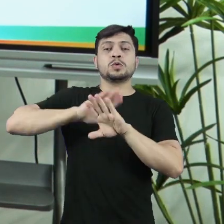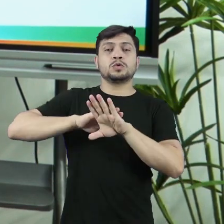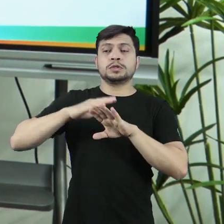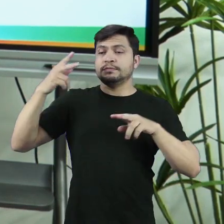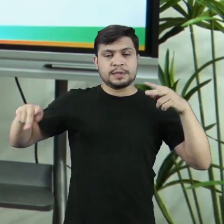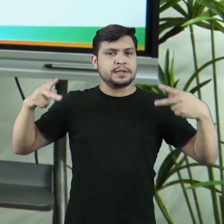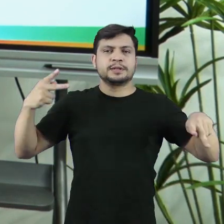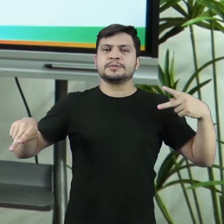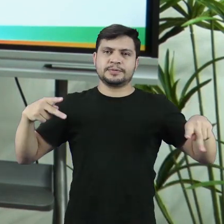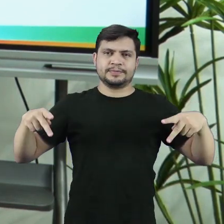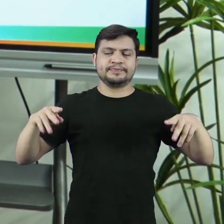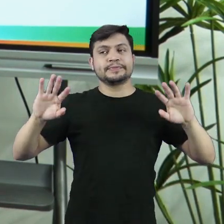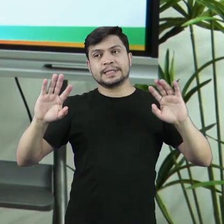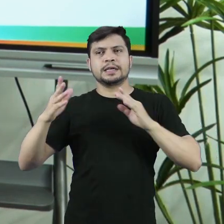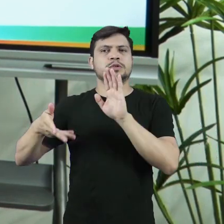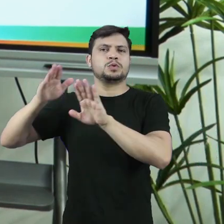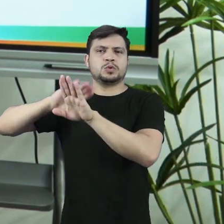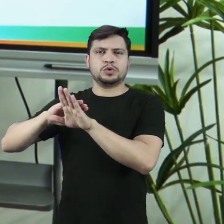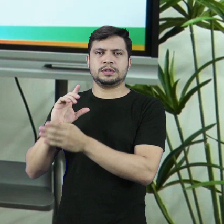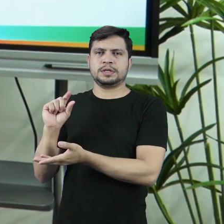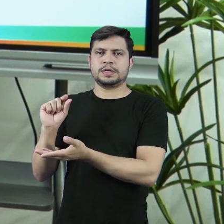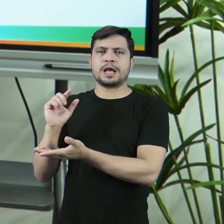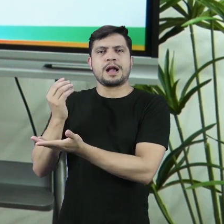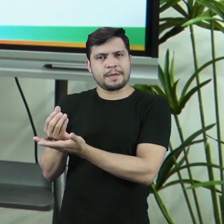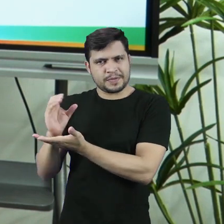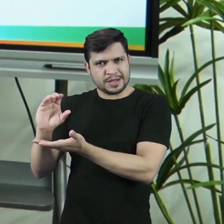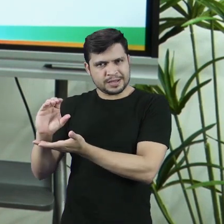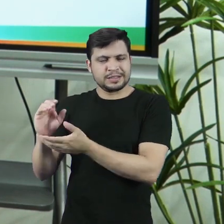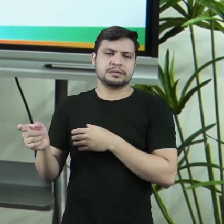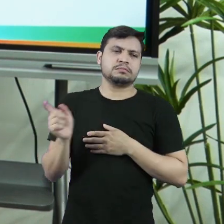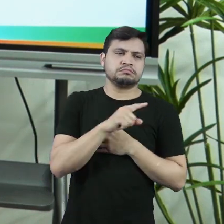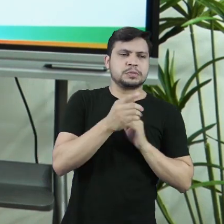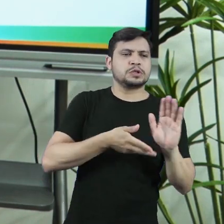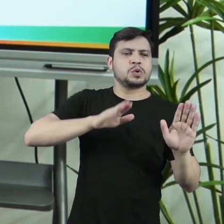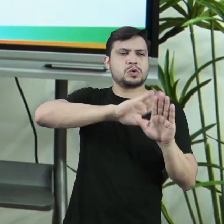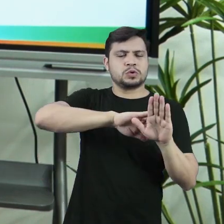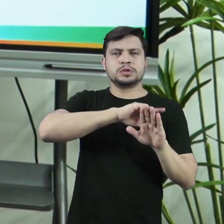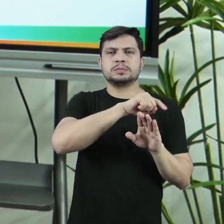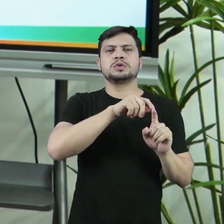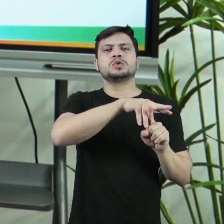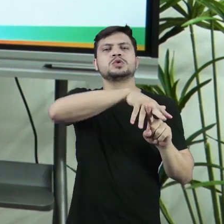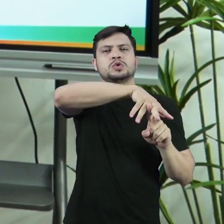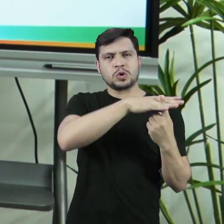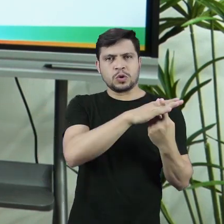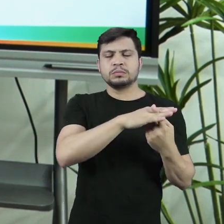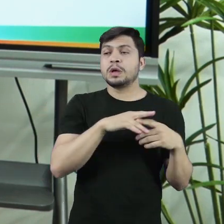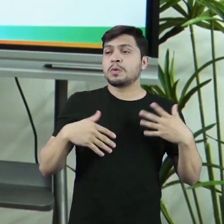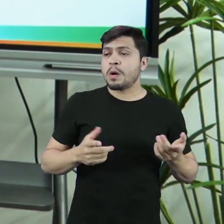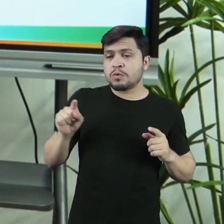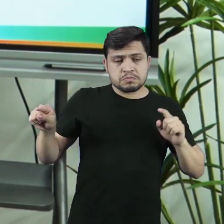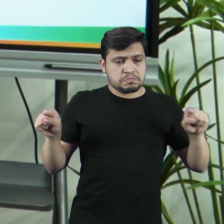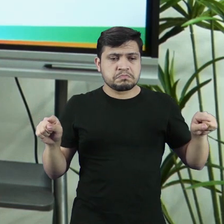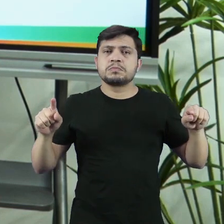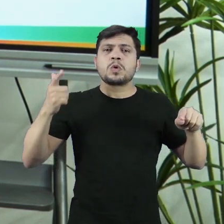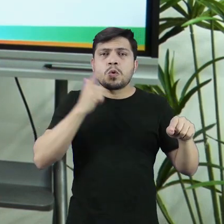lados. A ideologia capitalista, a ideologia socialista, qual é a que consegue desenvolver mais a ciência, qual é aquela que consegue chegar